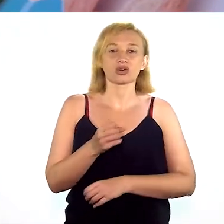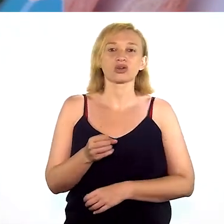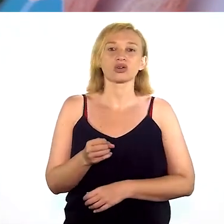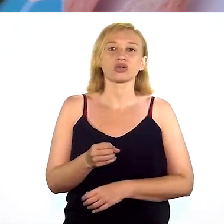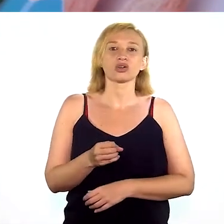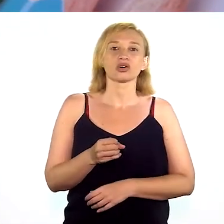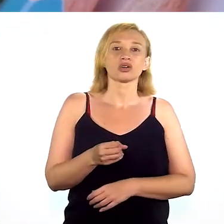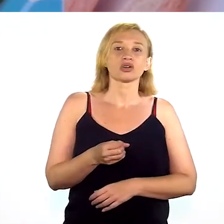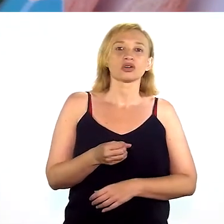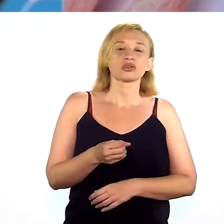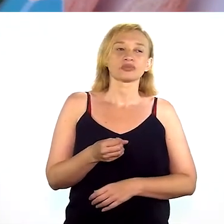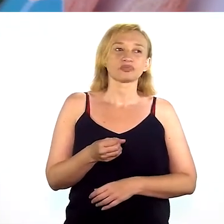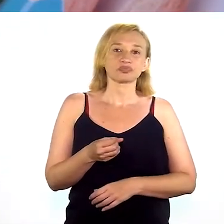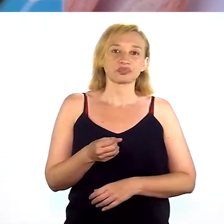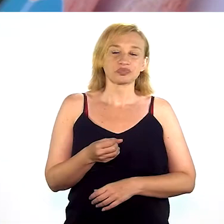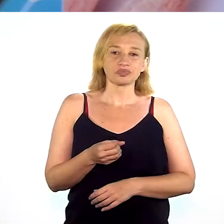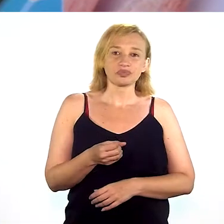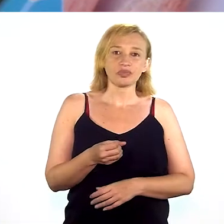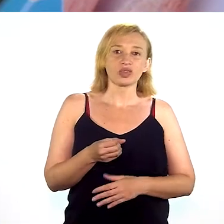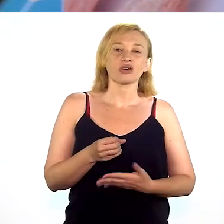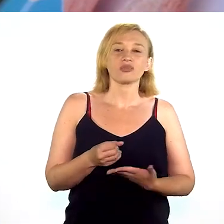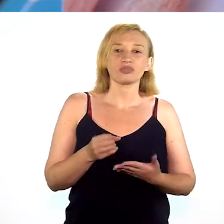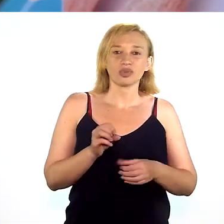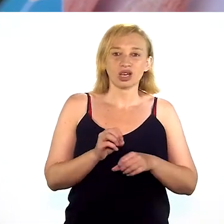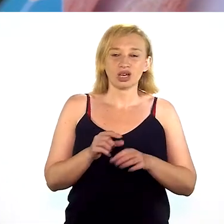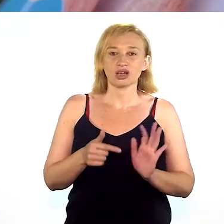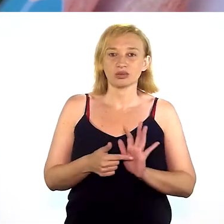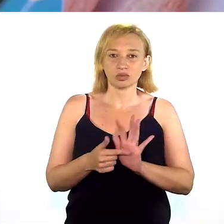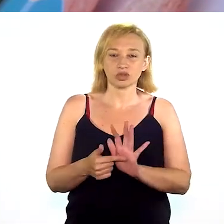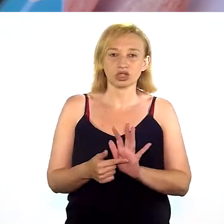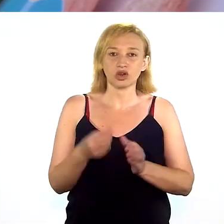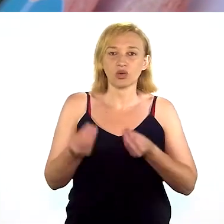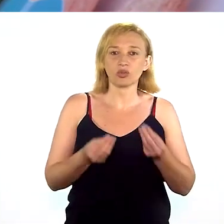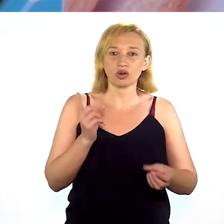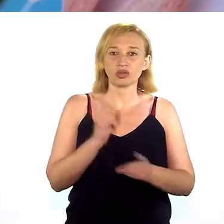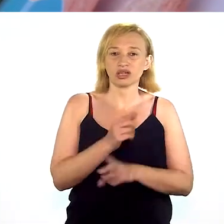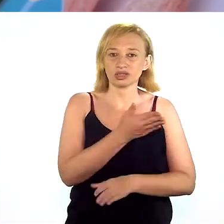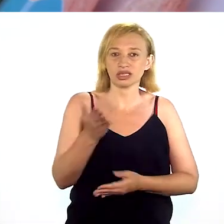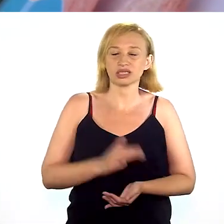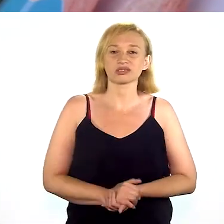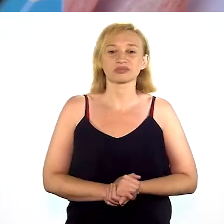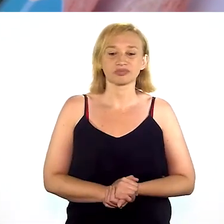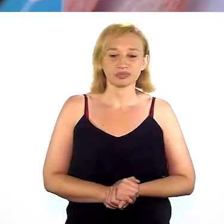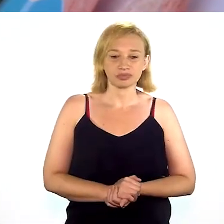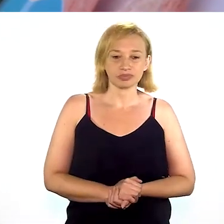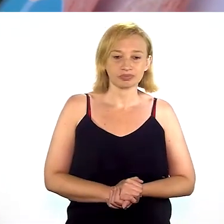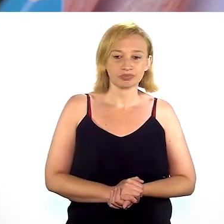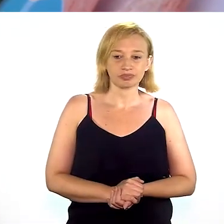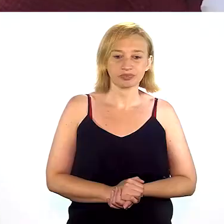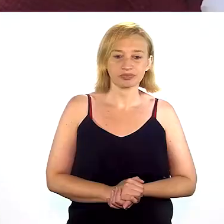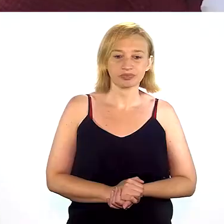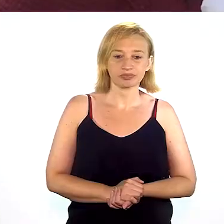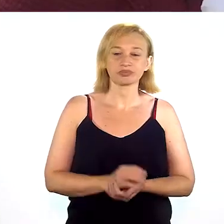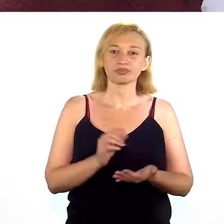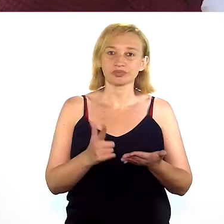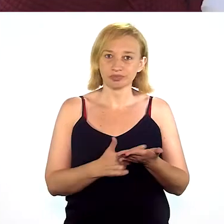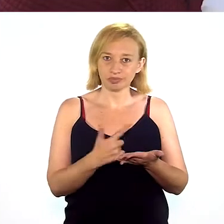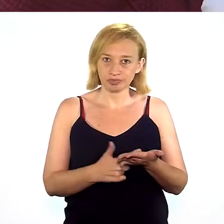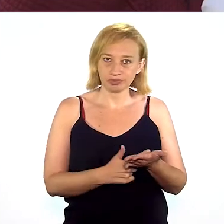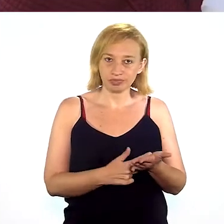finalização, quero que vocês deem o endereço de vocês, pessoal, pegar dicas aí de leitura que a gente está precisando, né? Vamos combinar.